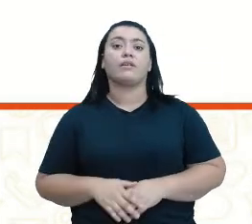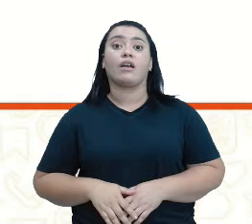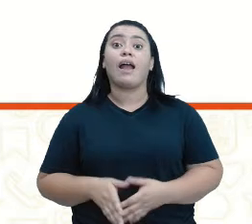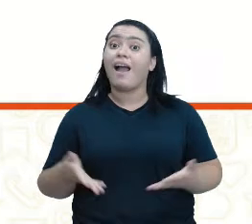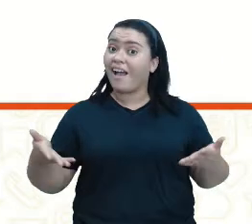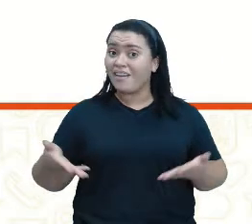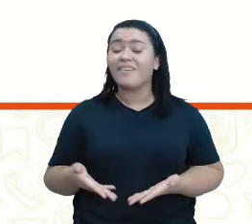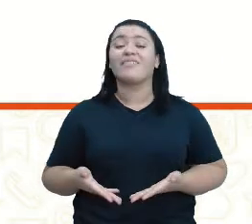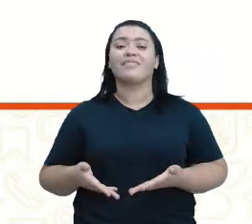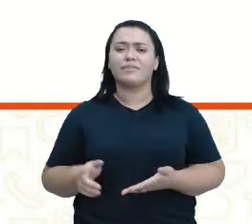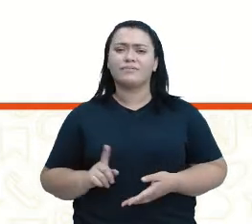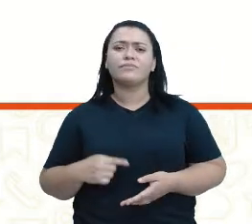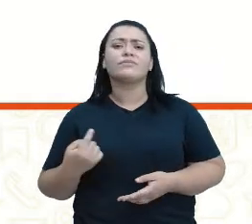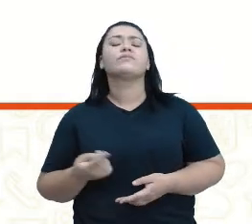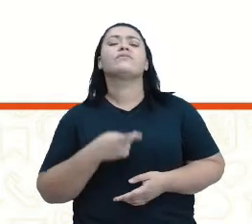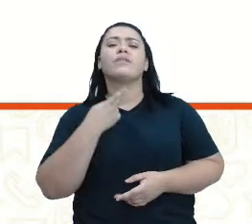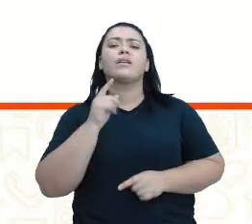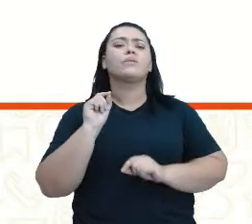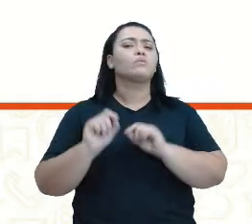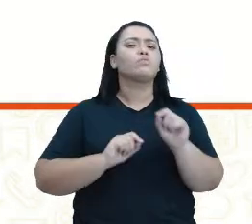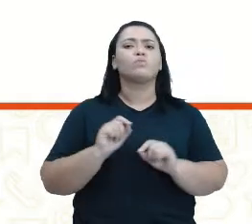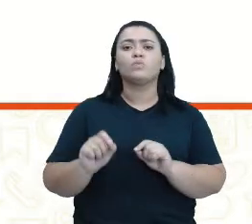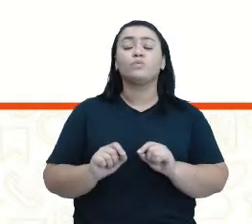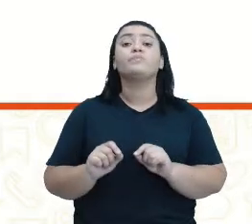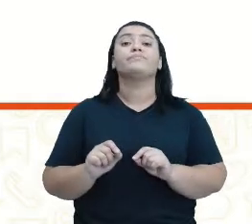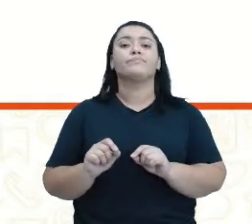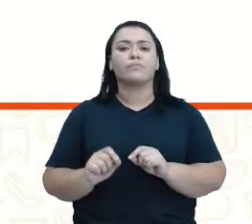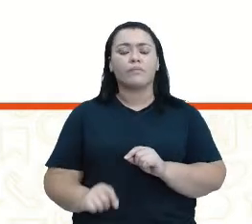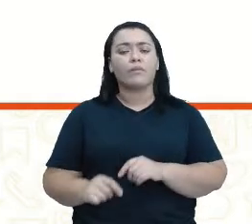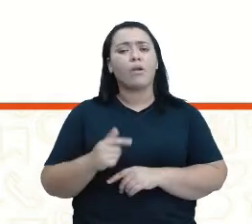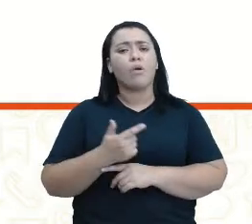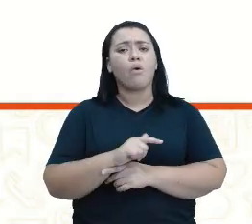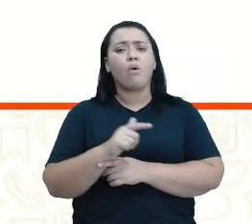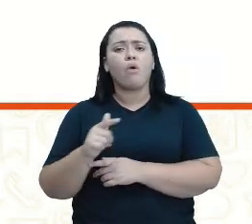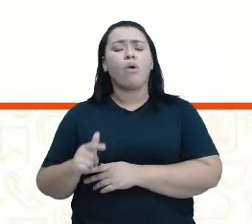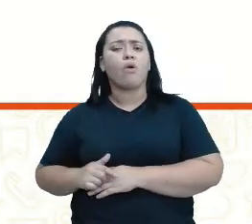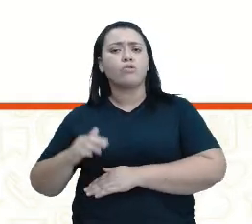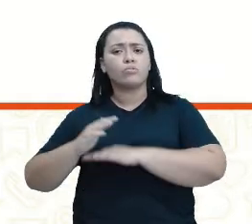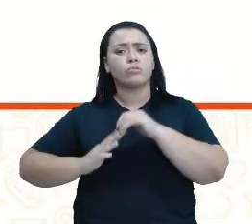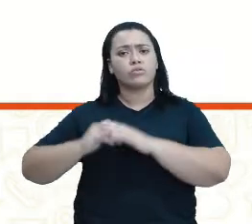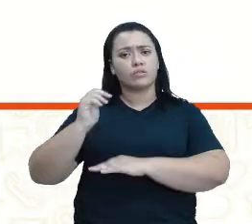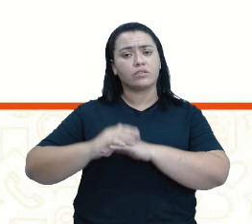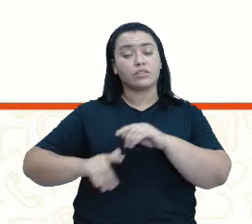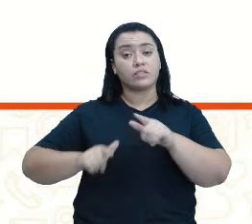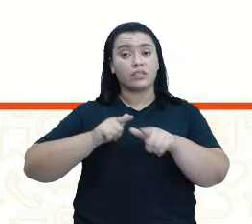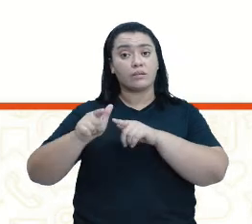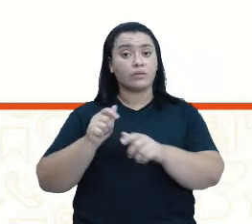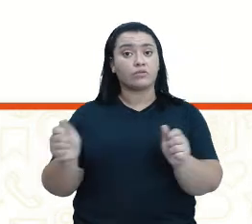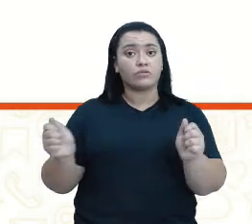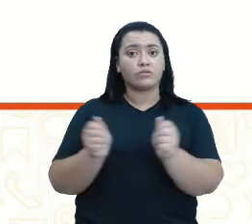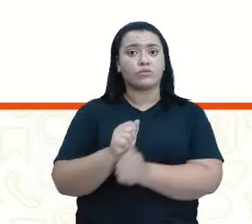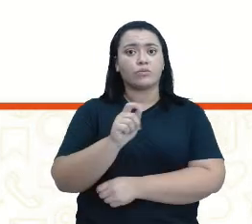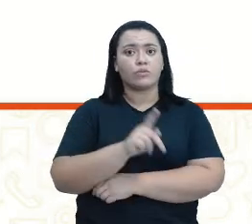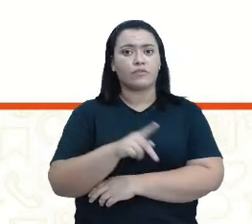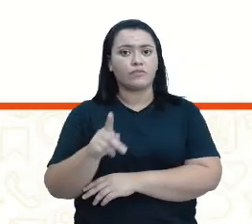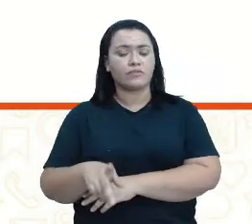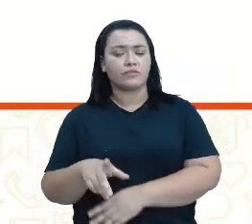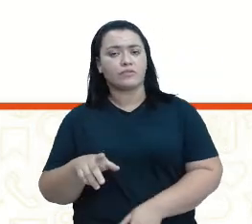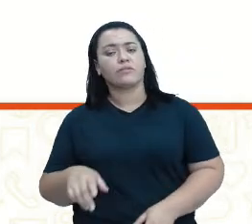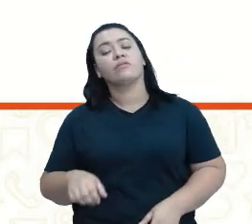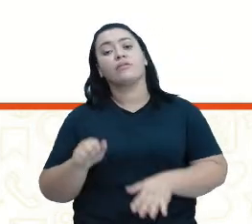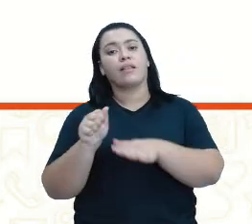Hoje, nós vamos falar um pouco sobre outros profissionais que trabalham junto ao professor da